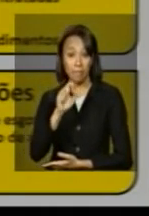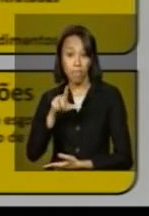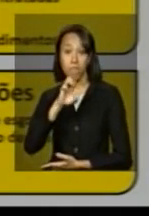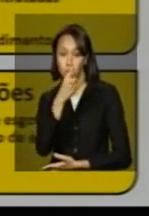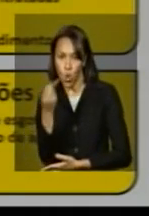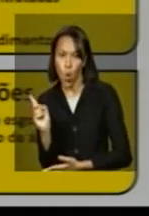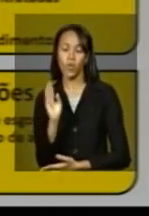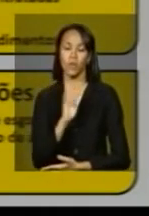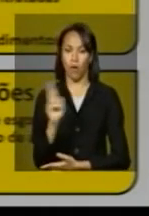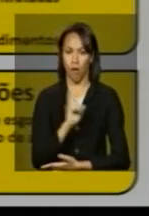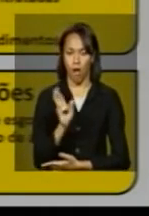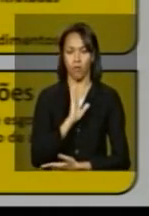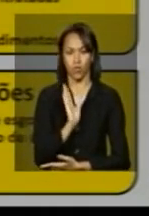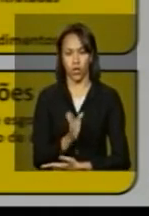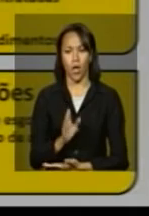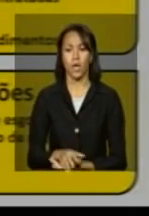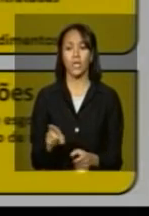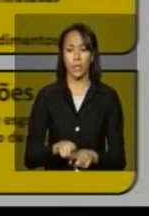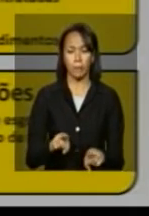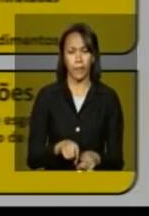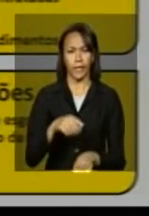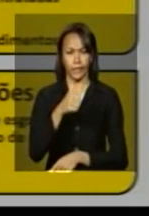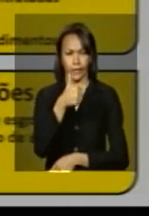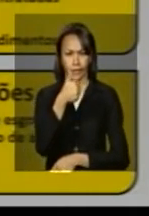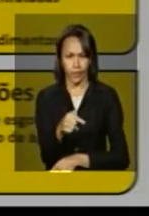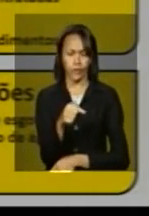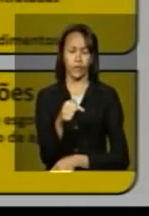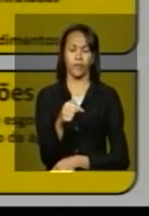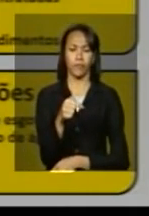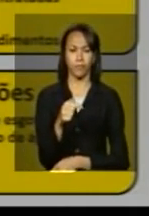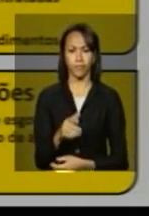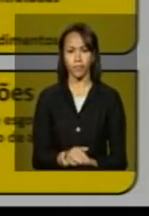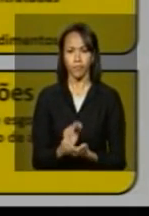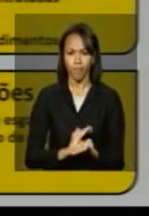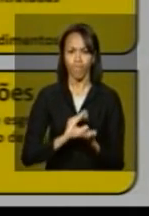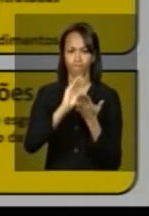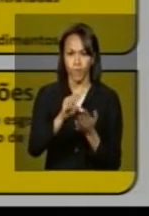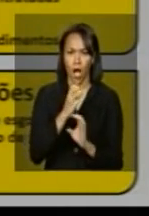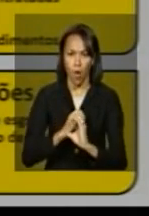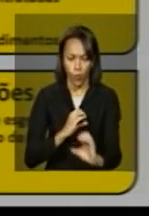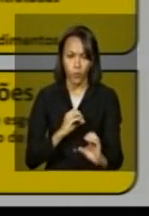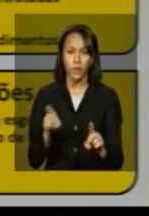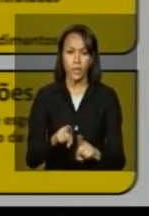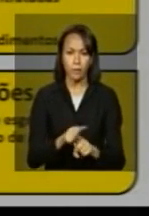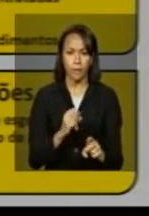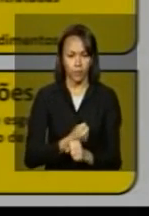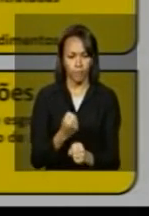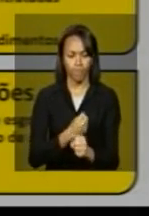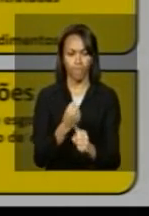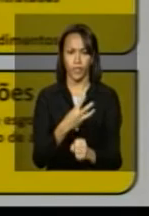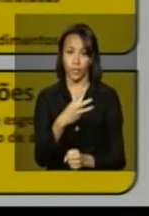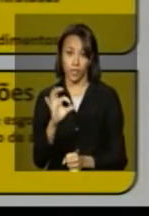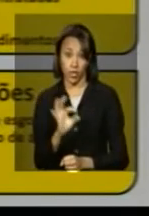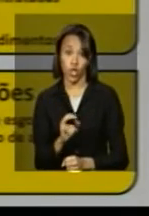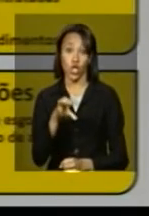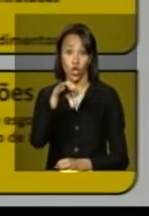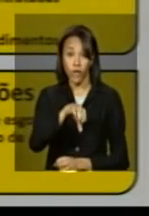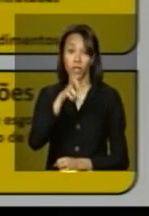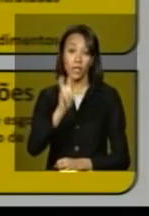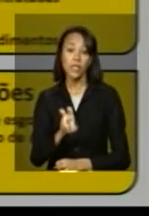de conclusão, 17 empreendimentos de recursos hídricos, 35 sistemas de esgotamento sanitário e